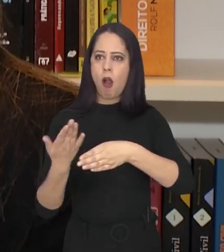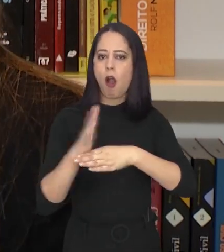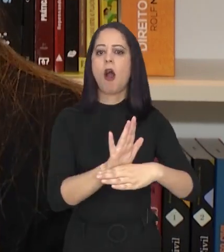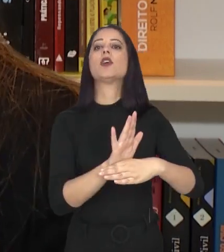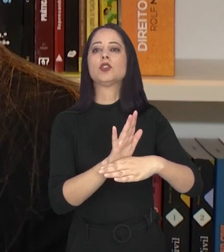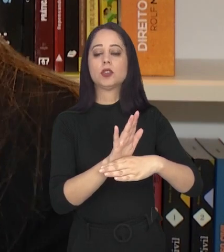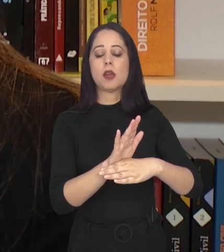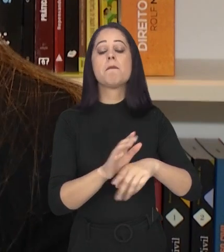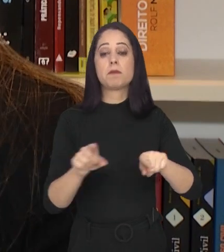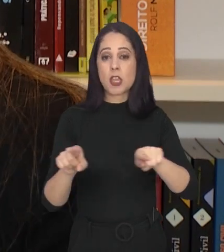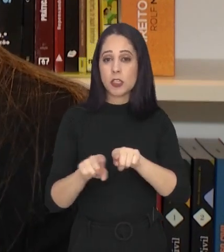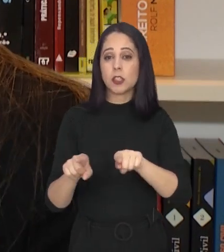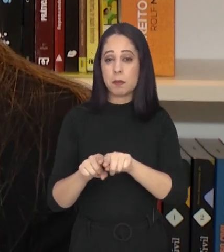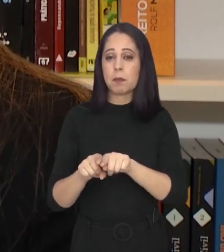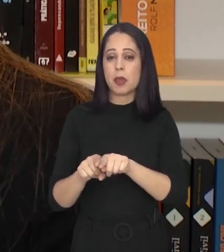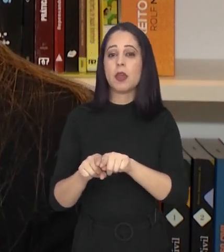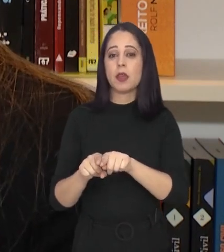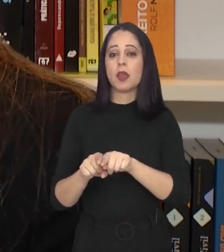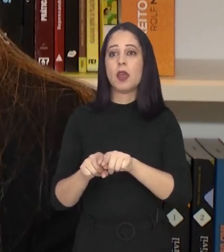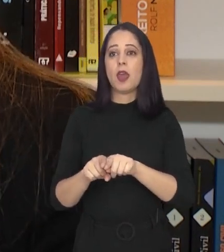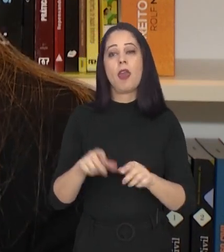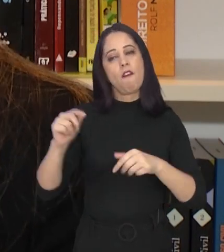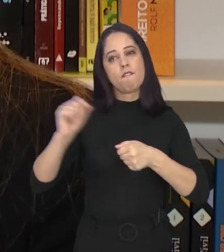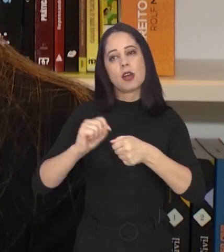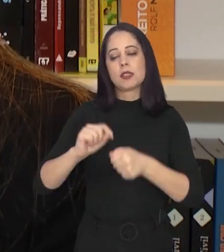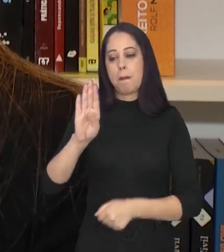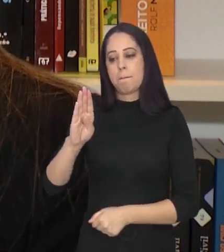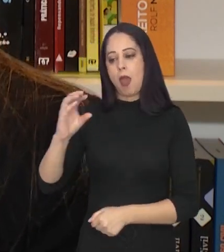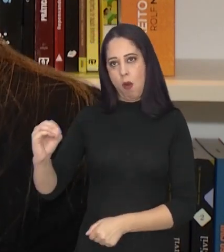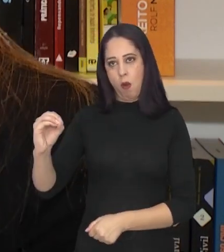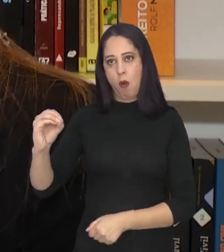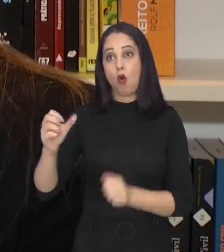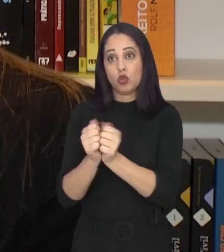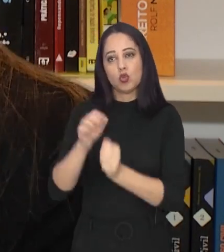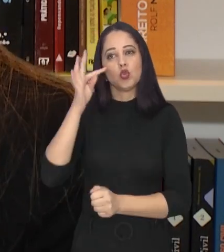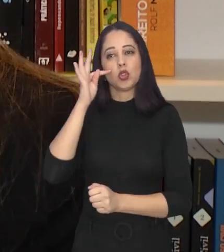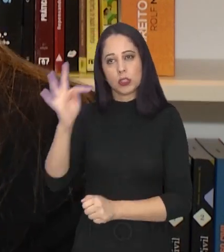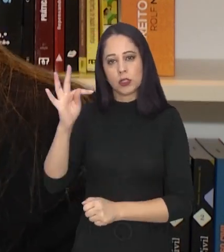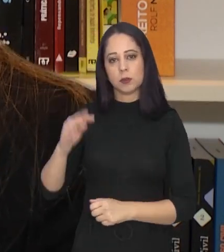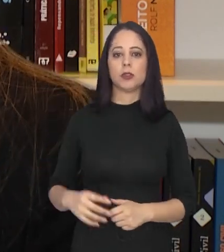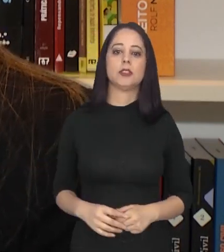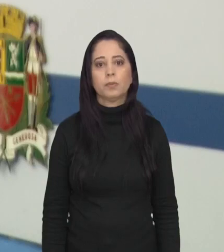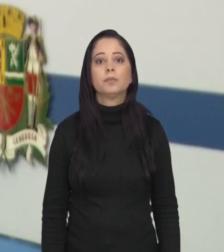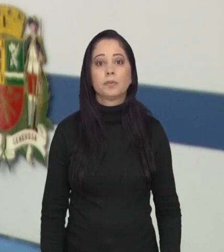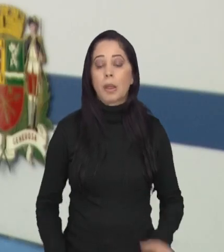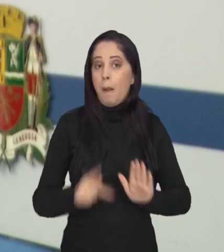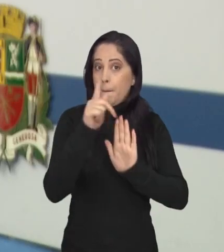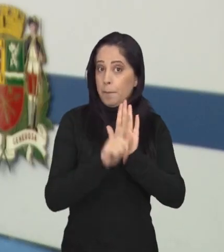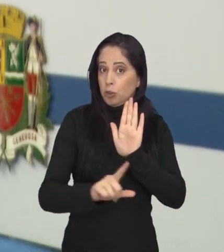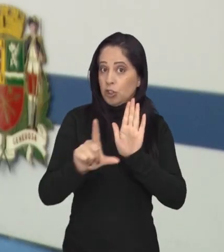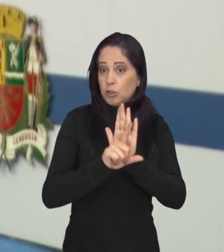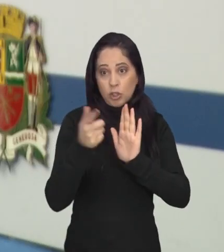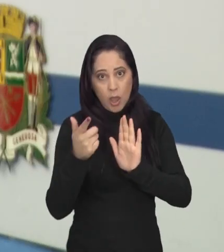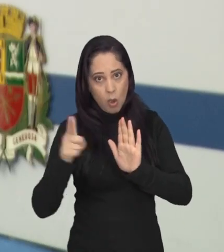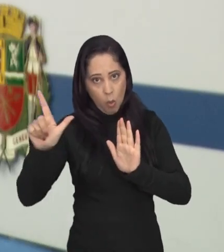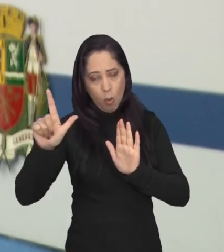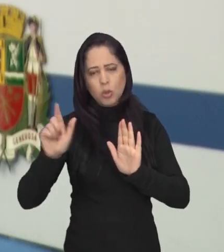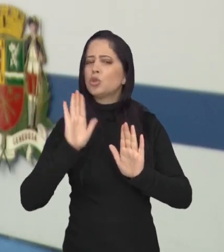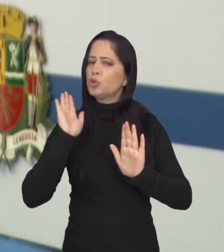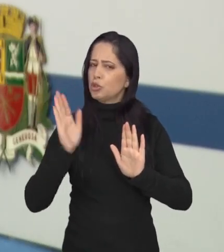desse suporte, né, porque no momento que tudo está acontecendo, né, precisa das testemunhas, precisa do encaminhamento dessa ajuda,